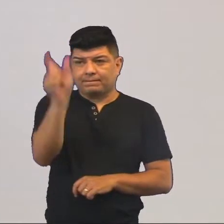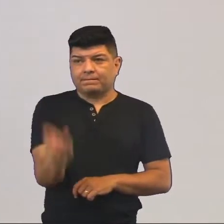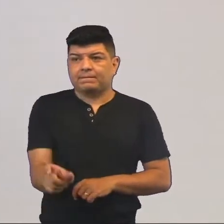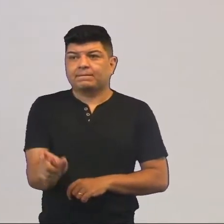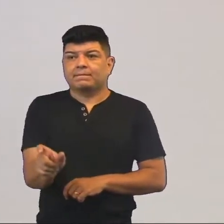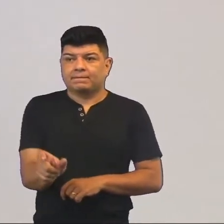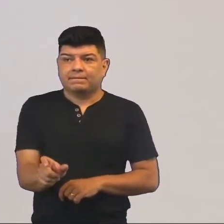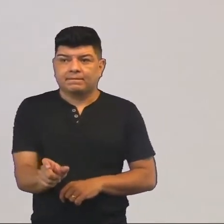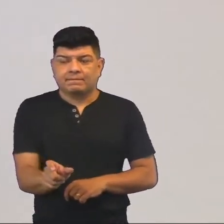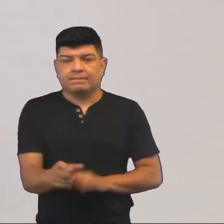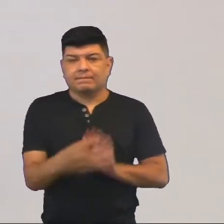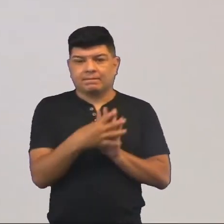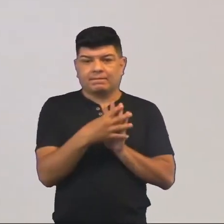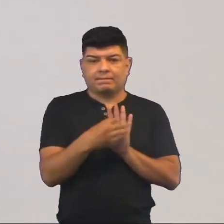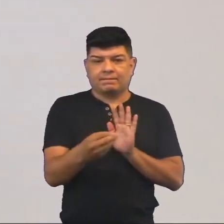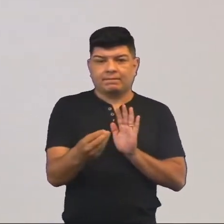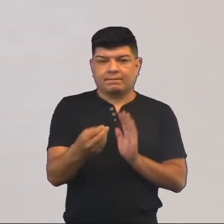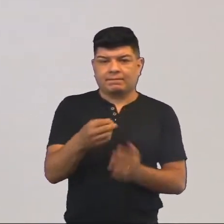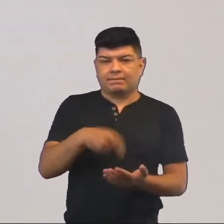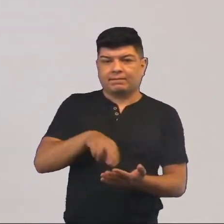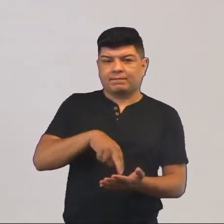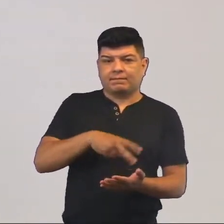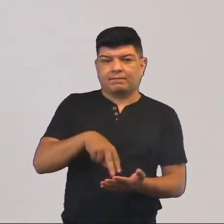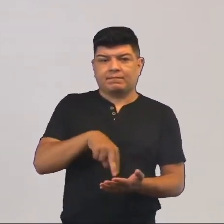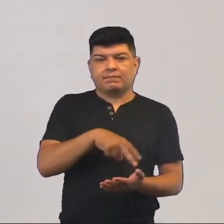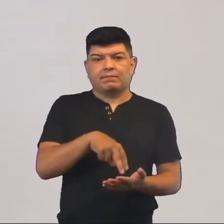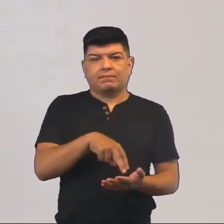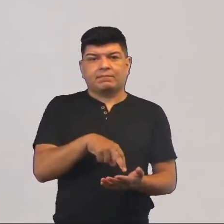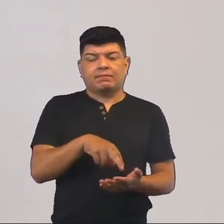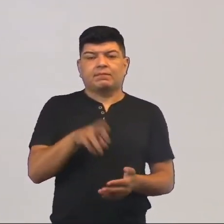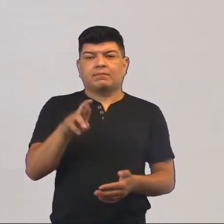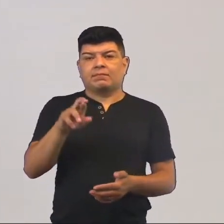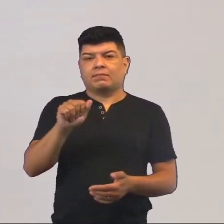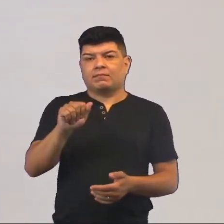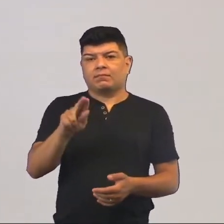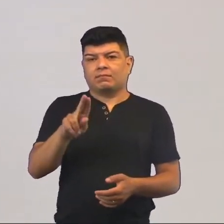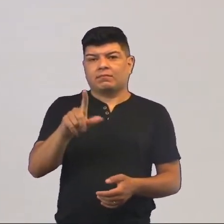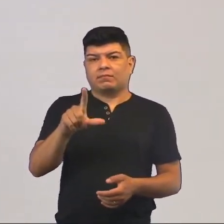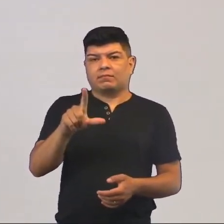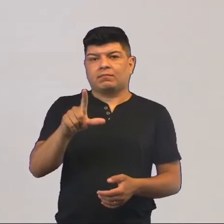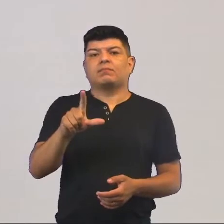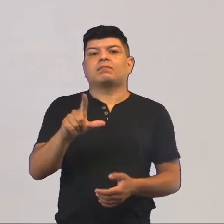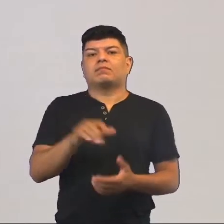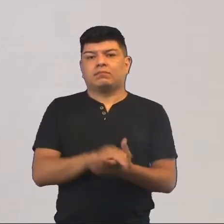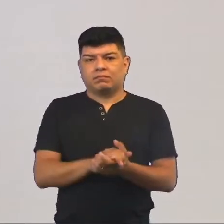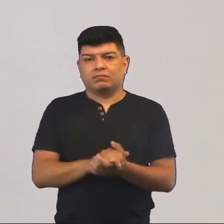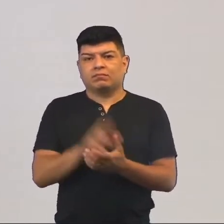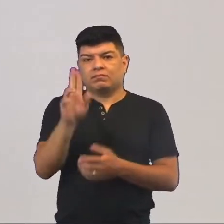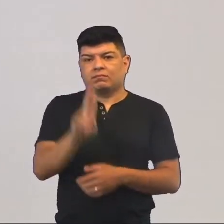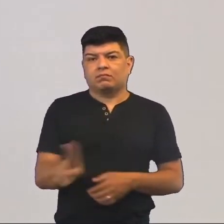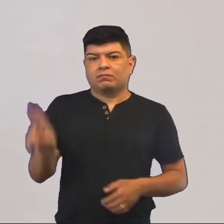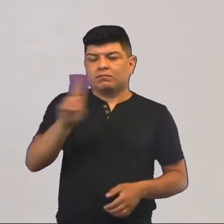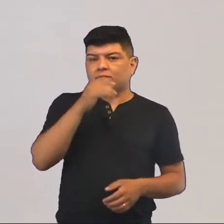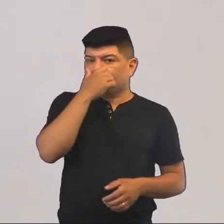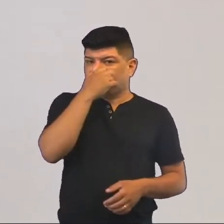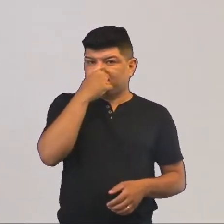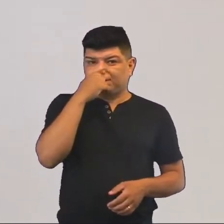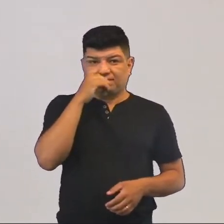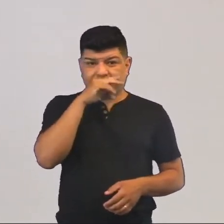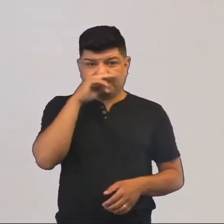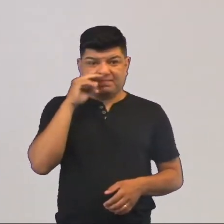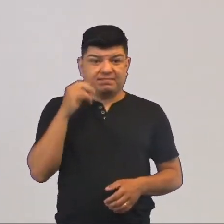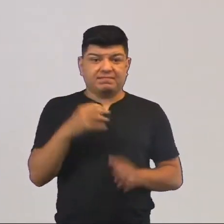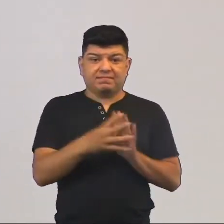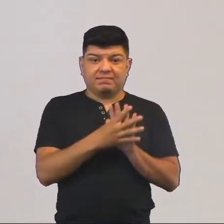personagens aí da coreografia na dança, que é Raoul Feuillet e Pierre Belchamp, onde eles utilizaram